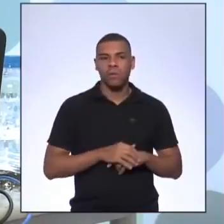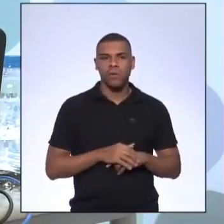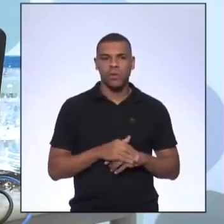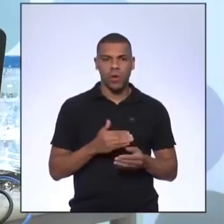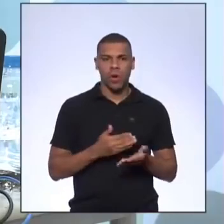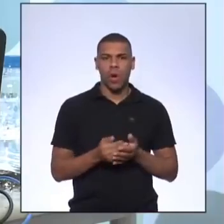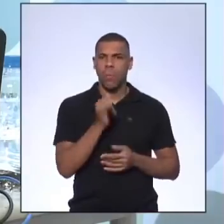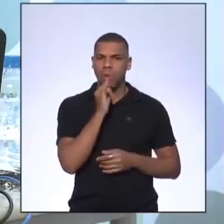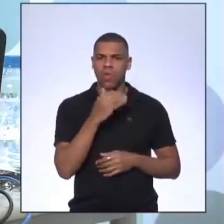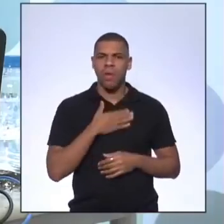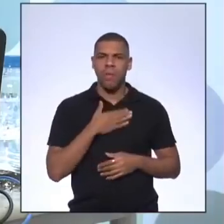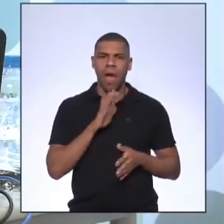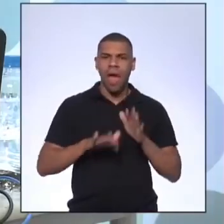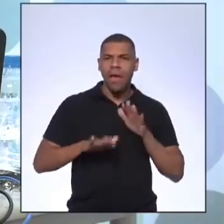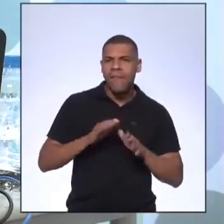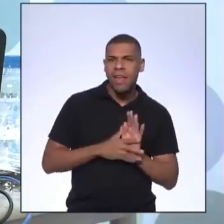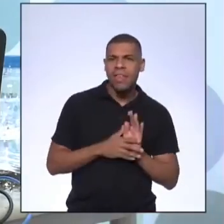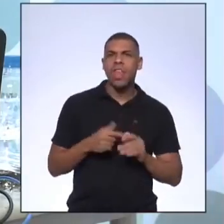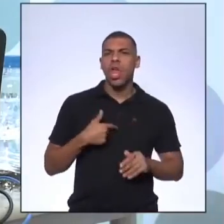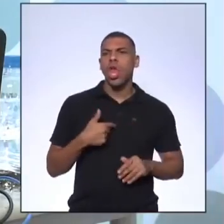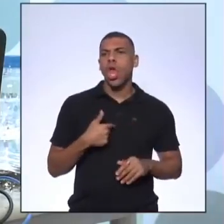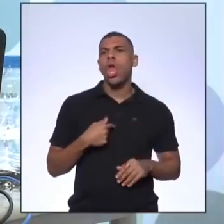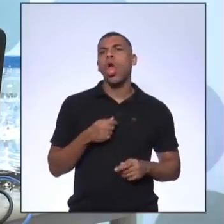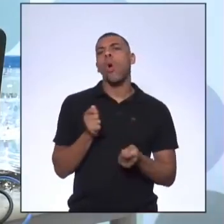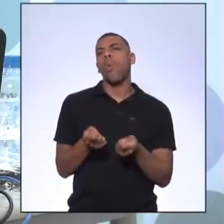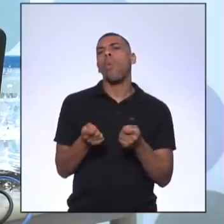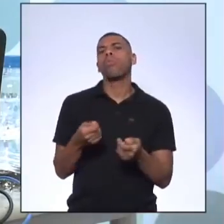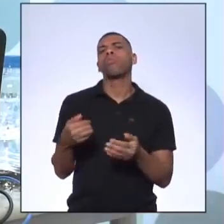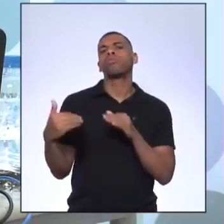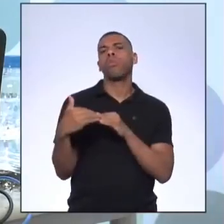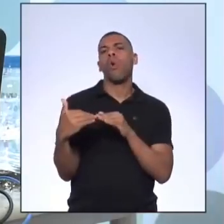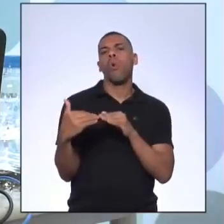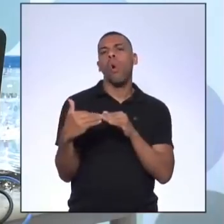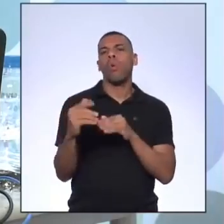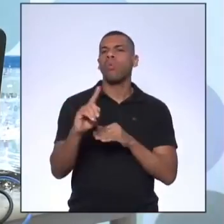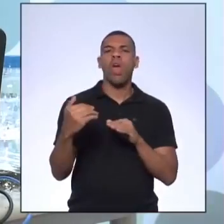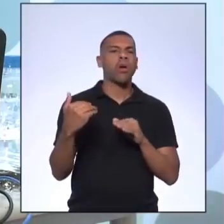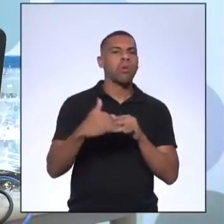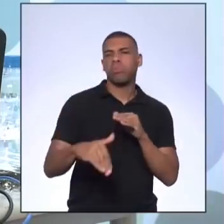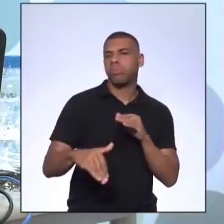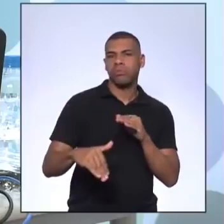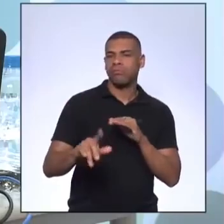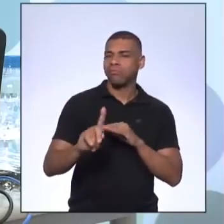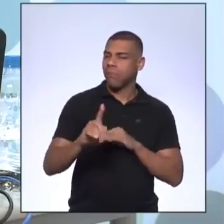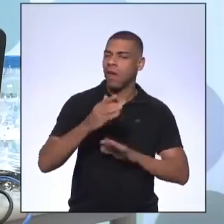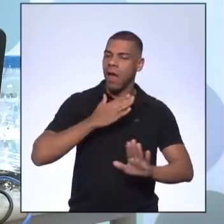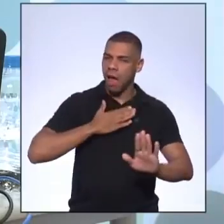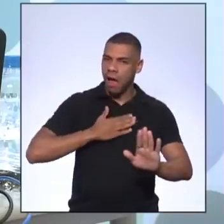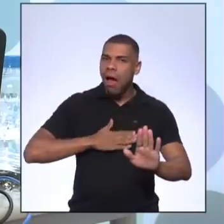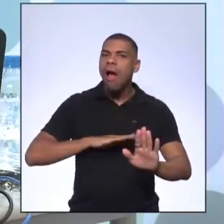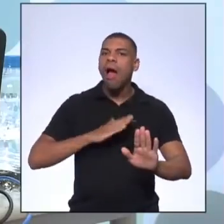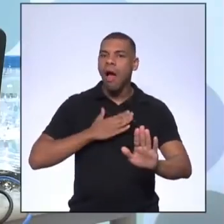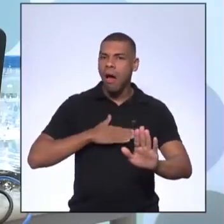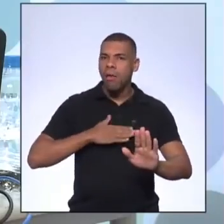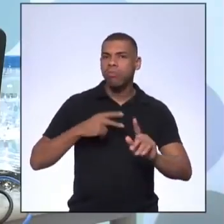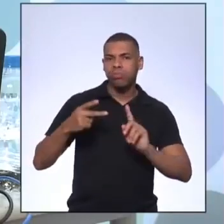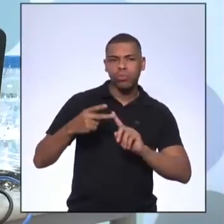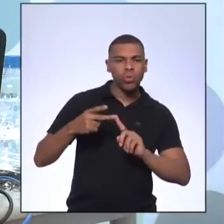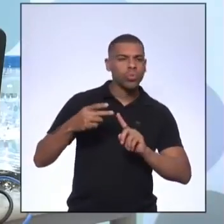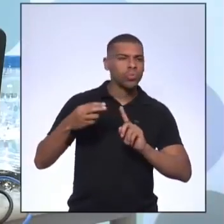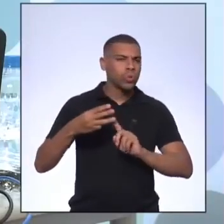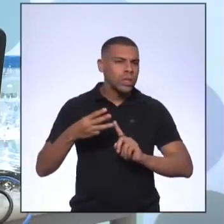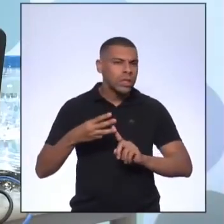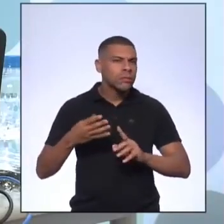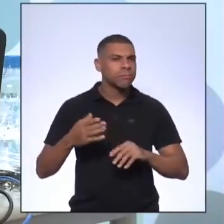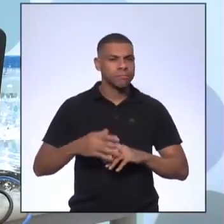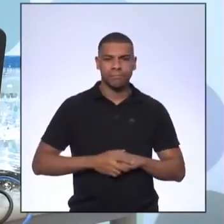e fala assim, eu concordo, eu discordo. Calma, tá? Você tem que me convencer do que você pensa. Acho que não vai dar tempo de eu ler isso aqui.